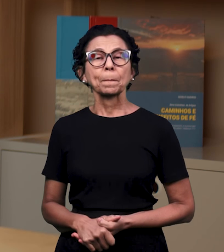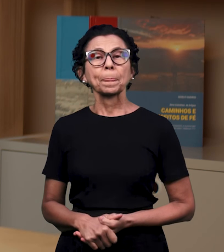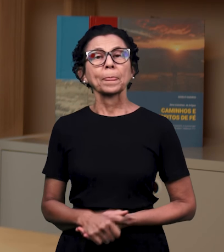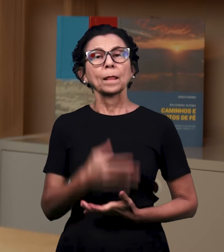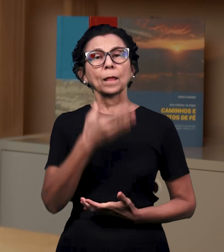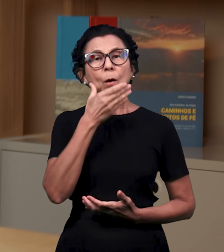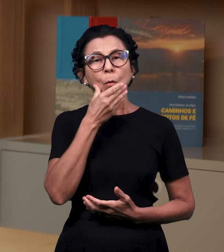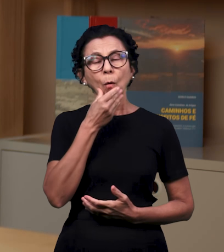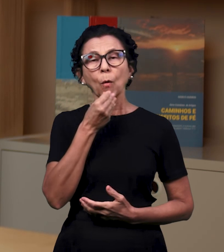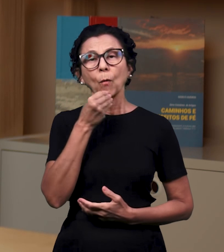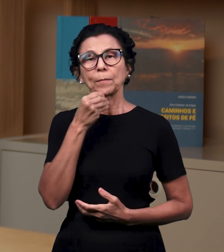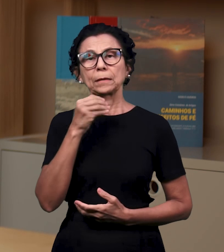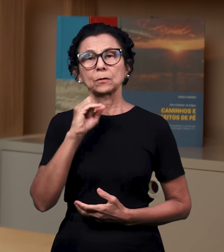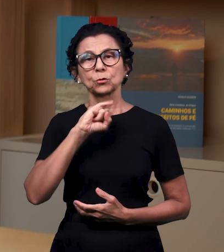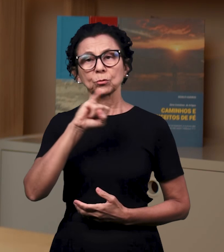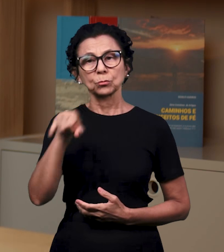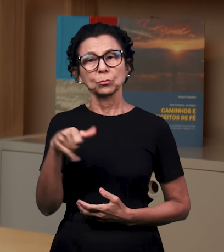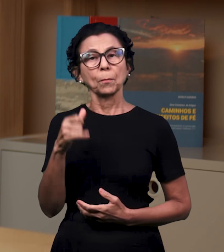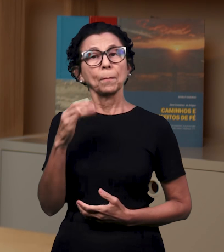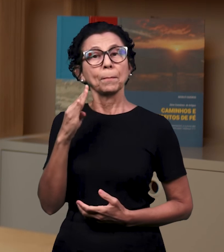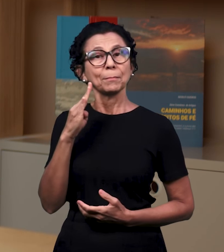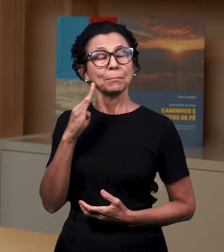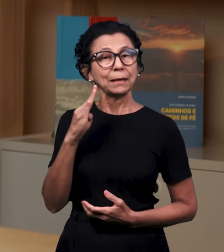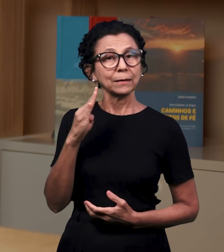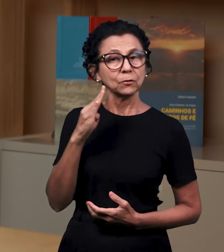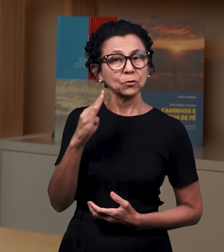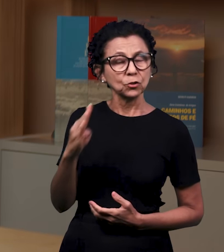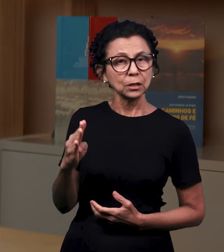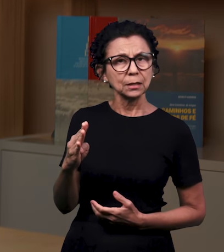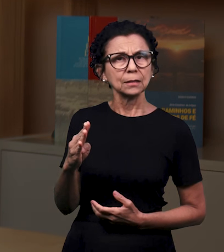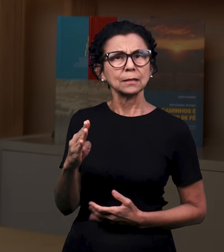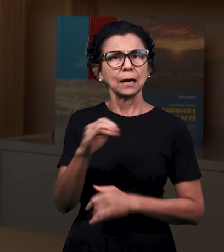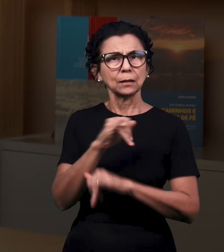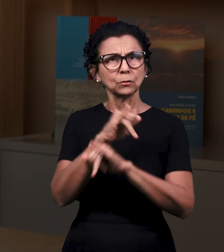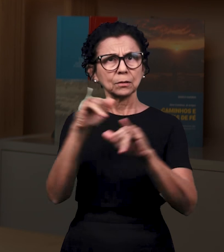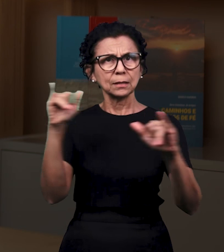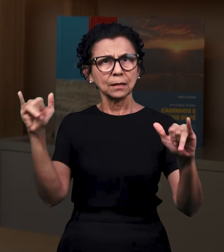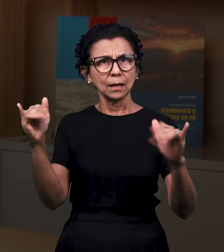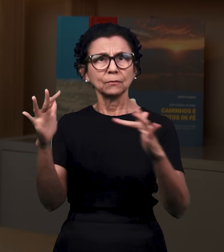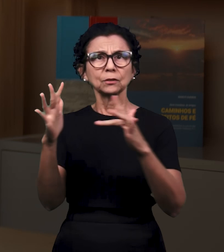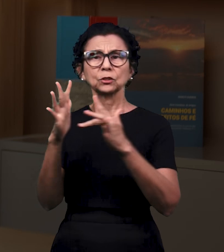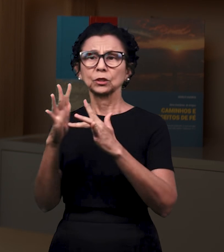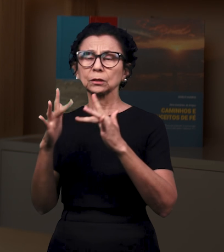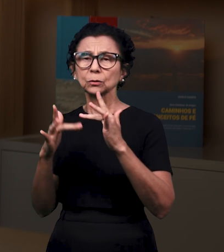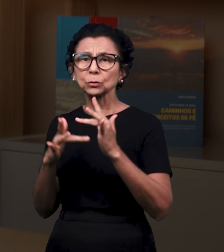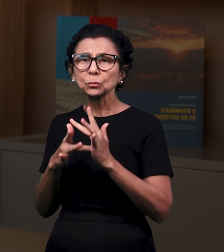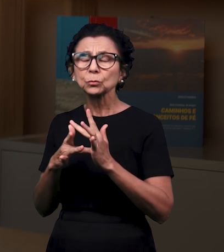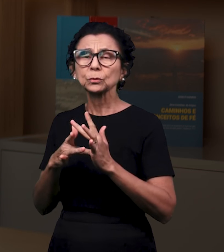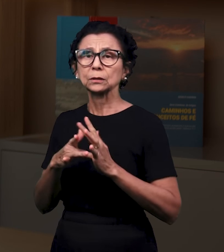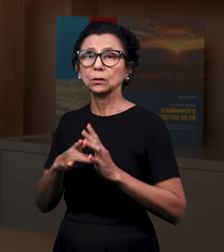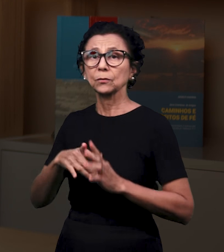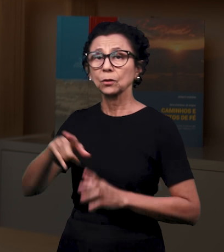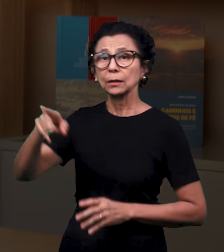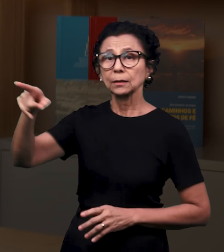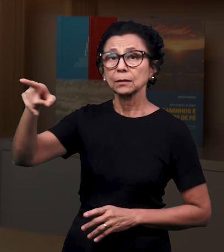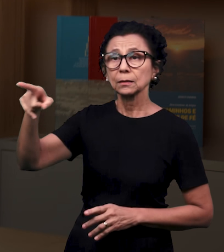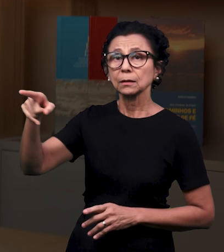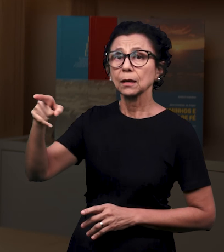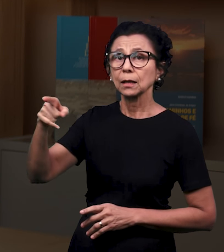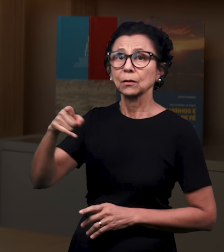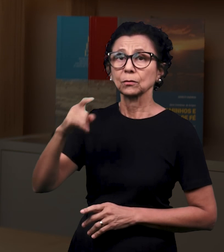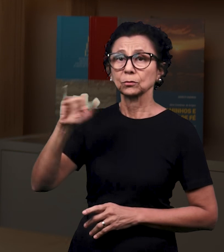foi apontar Jesus para a igreja, ele disse, olha, eis o Cordeiro de Deus que tira o pecado do mundo, né?